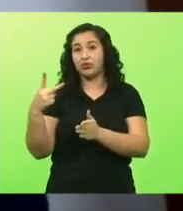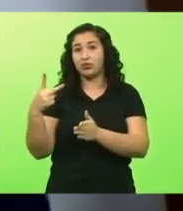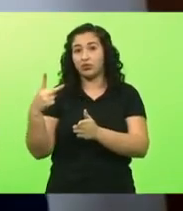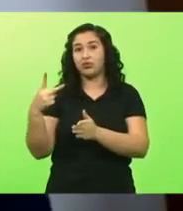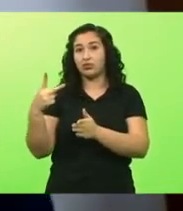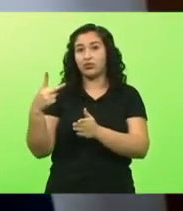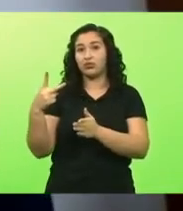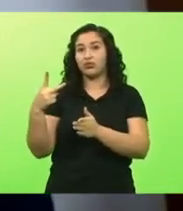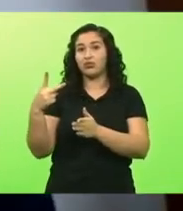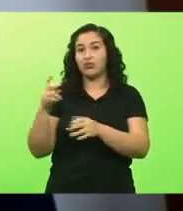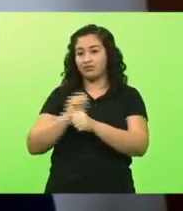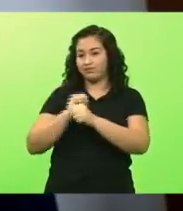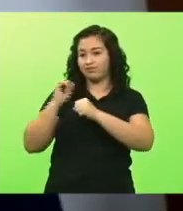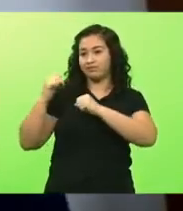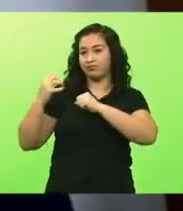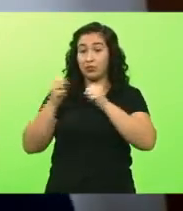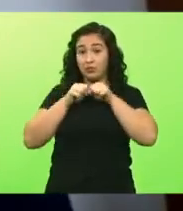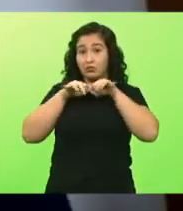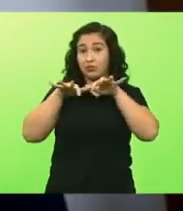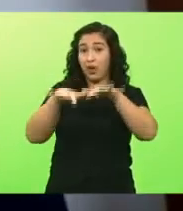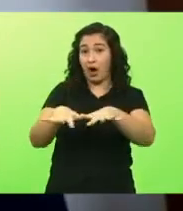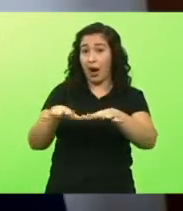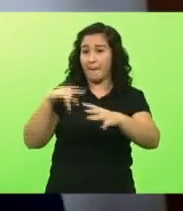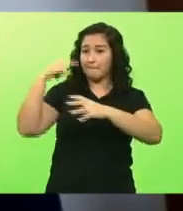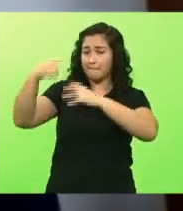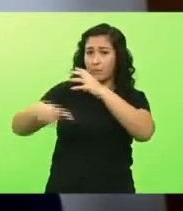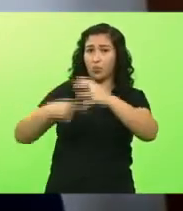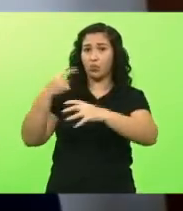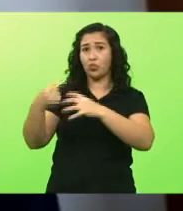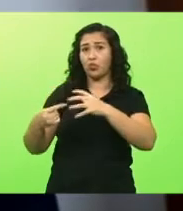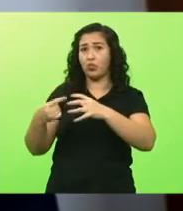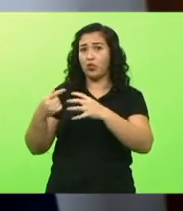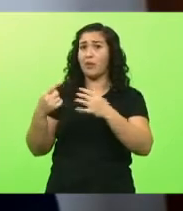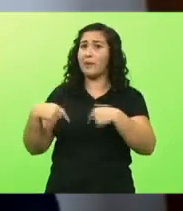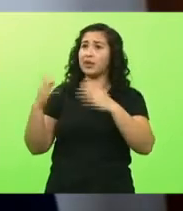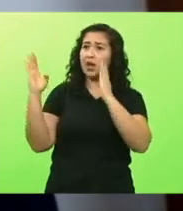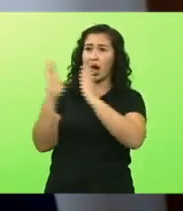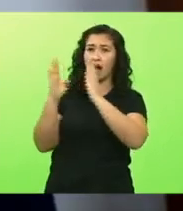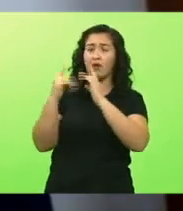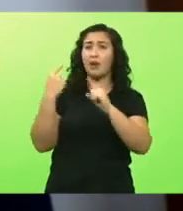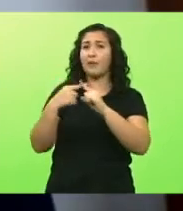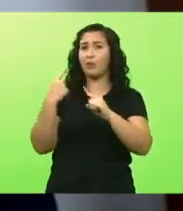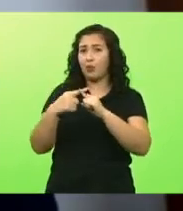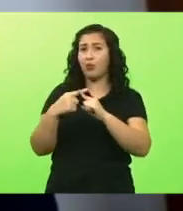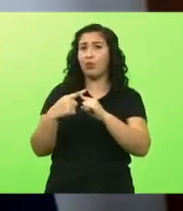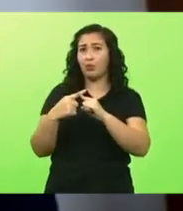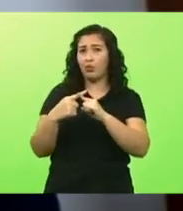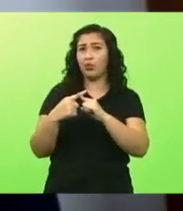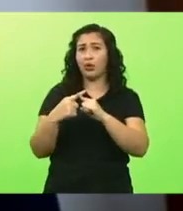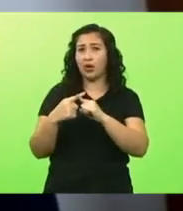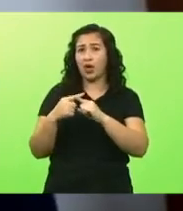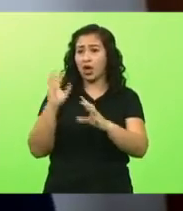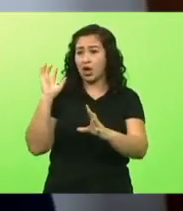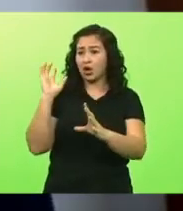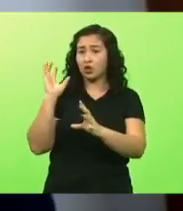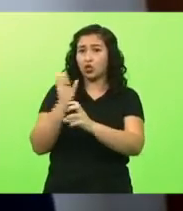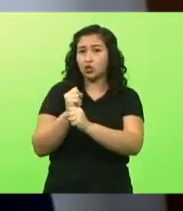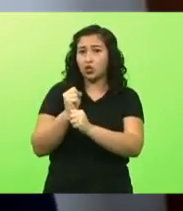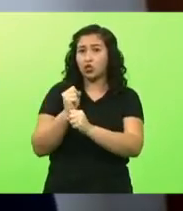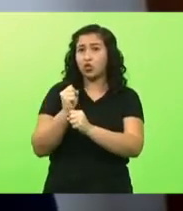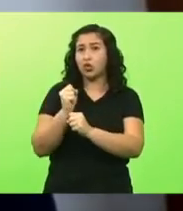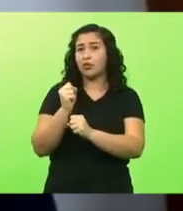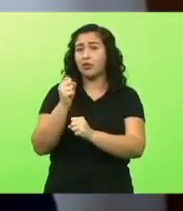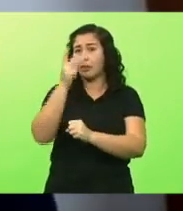Nós temos que avaliar isso porque é uma realidade. A contagem do número de mortos, a contagem do número de infectados